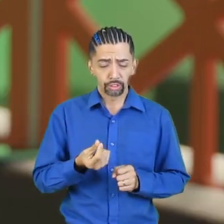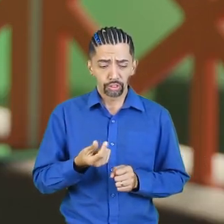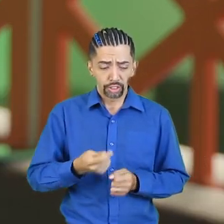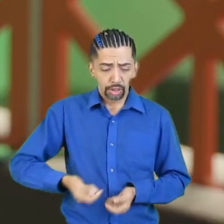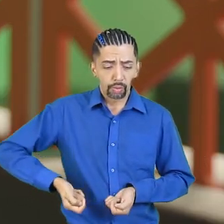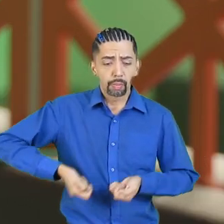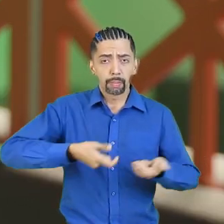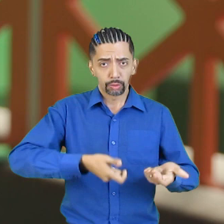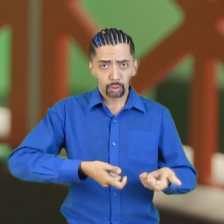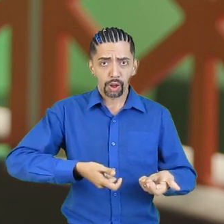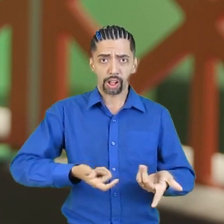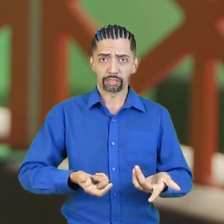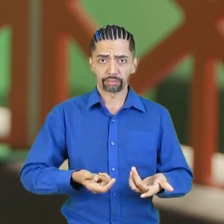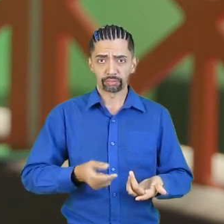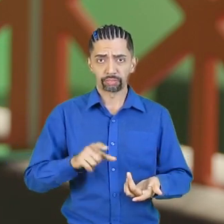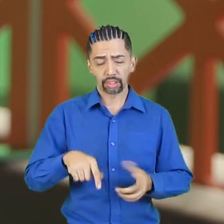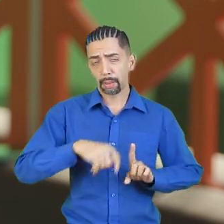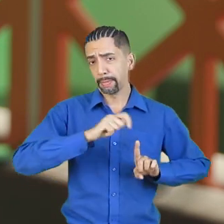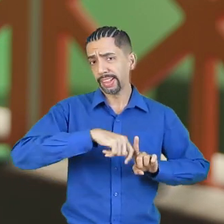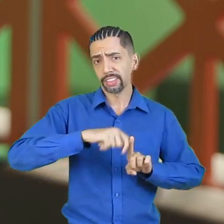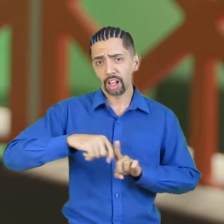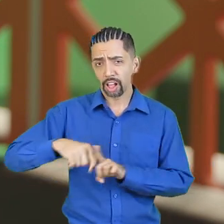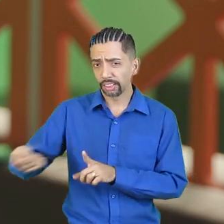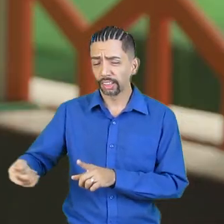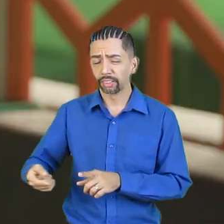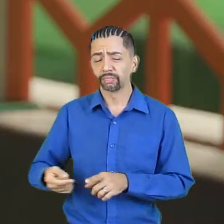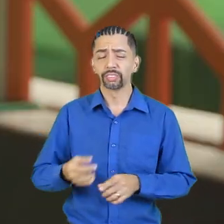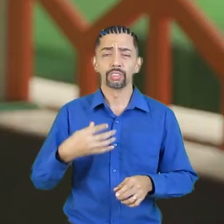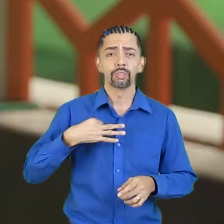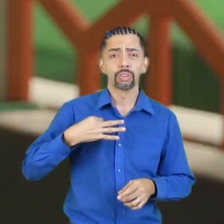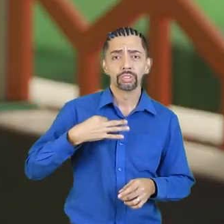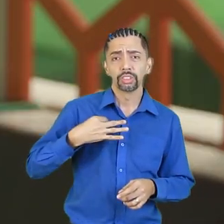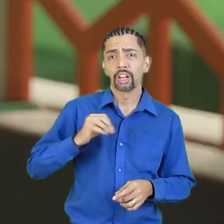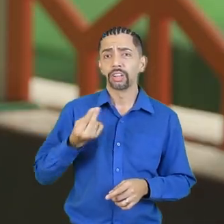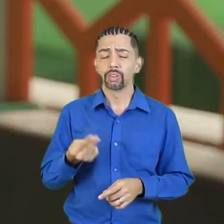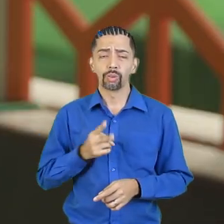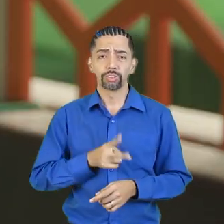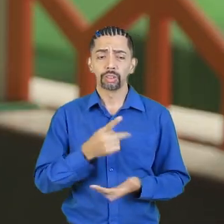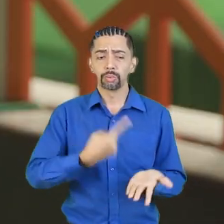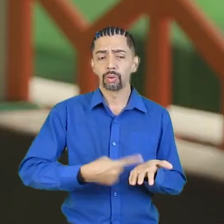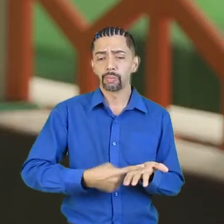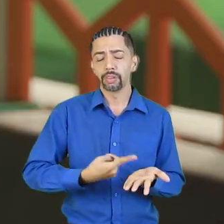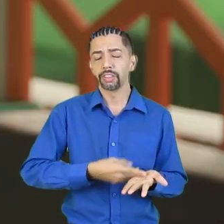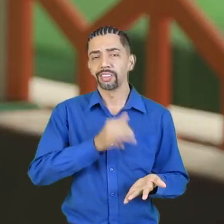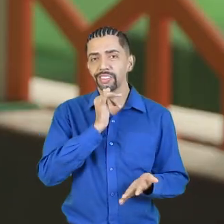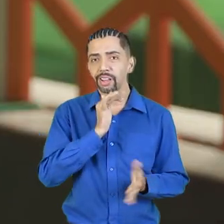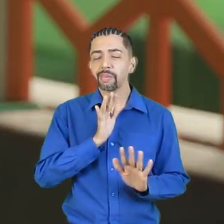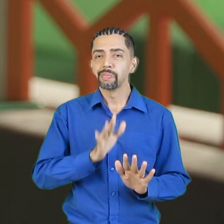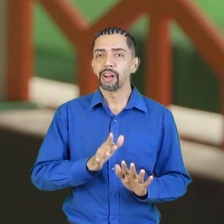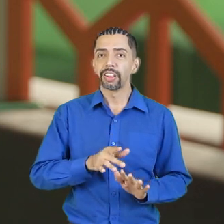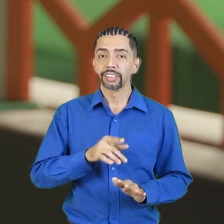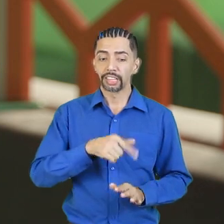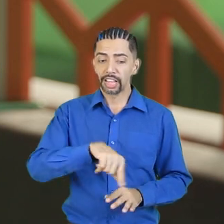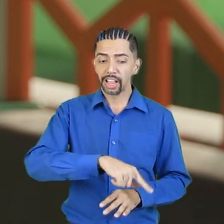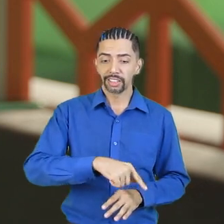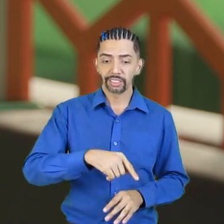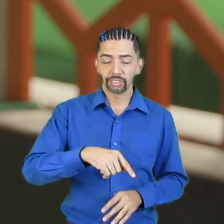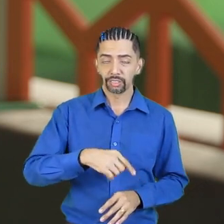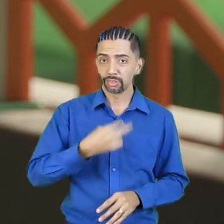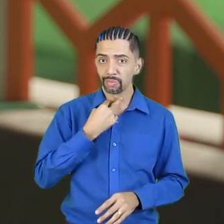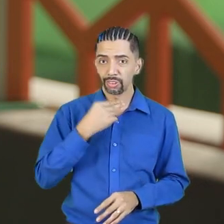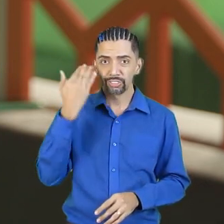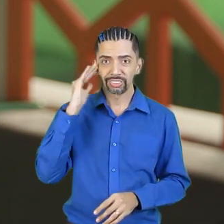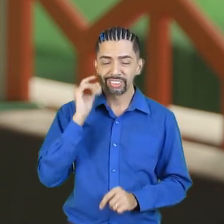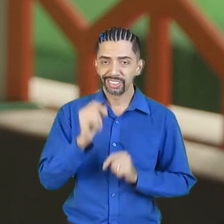mesada, seja voluntária, seja uma mesada financeira. O importante é não atrelar o dinheiro que eu dei para ela como se fosse um salário ou